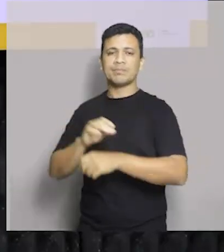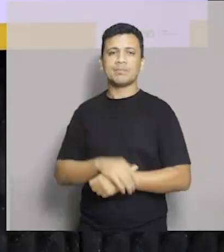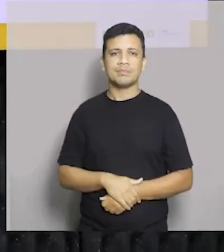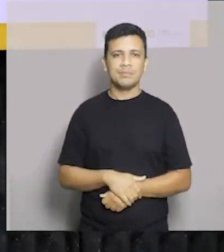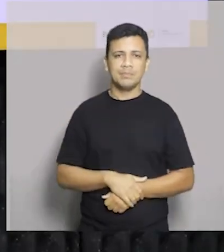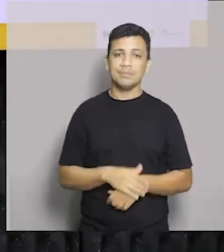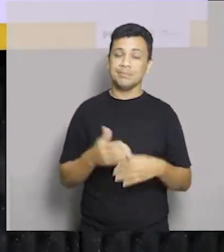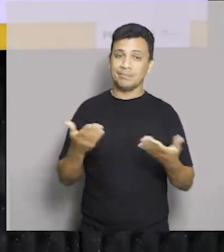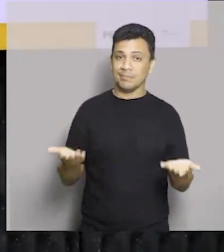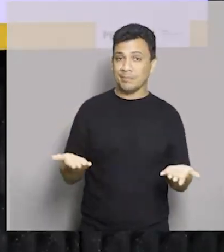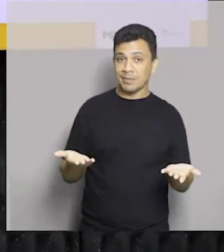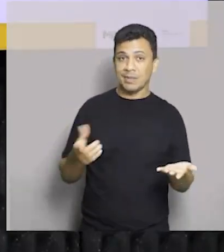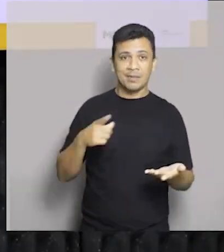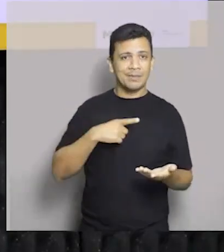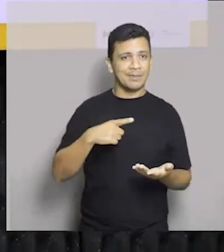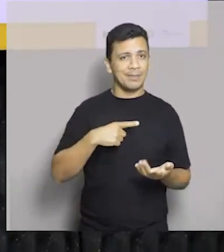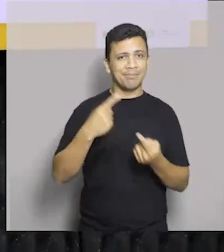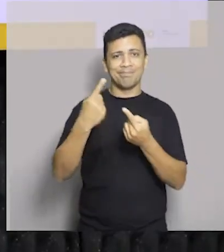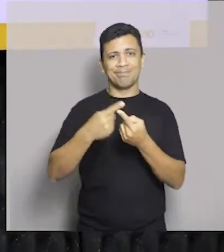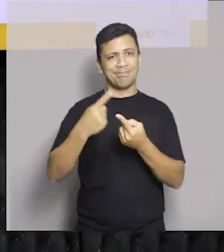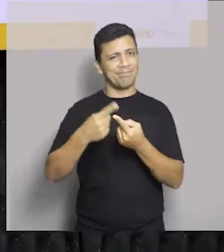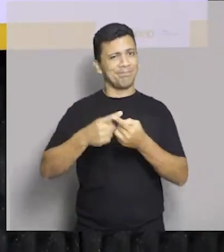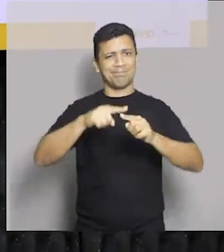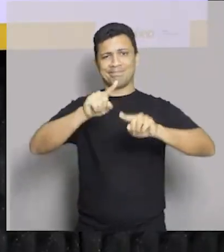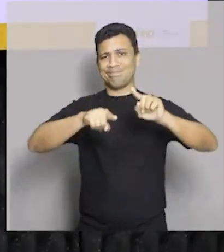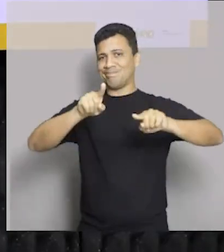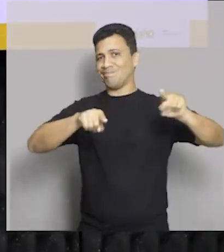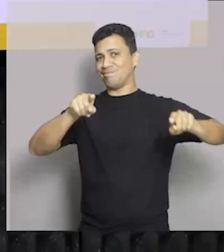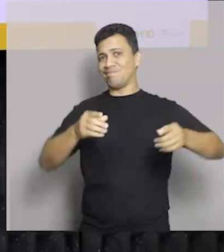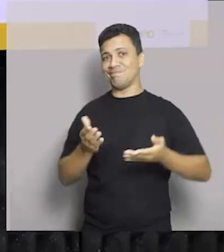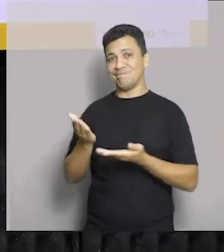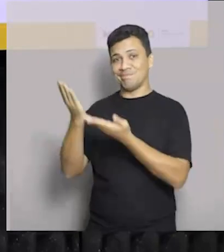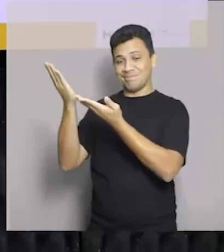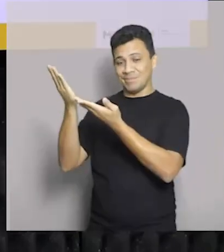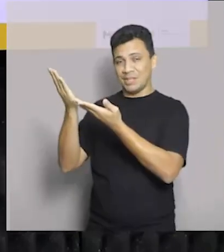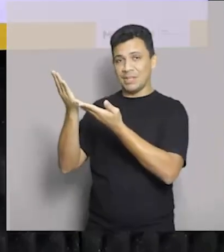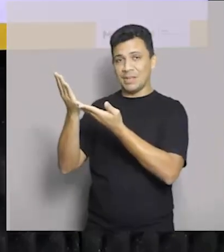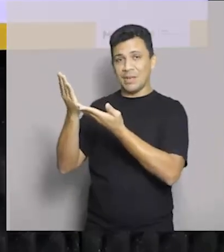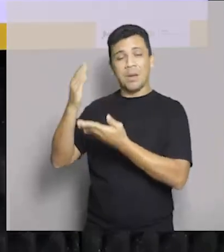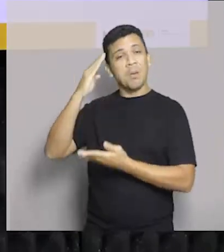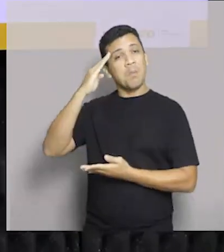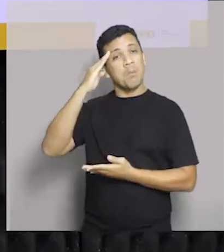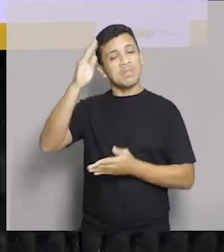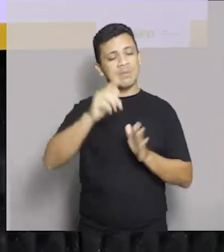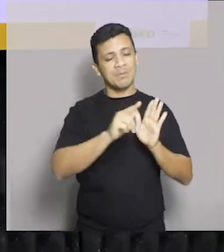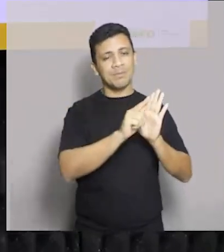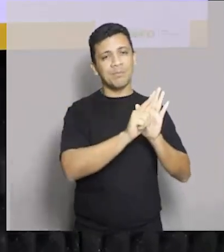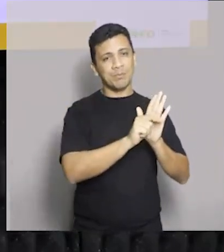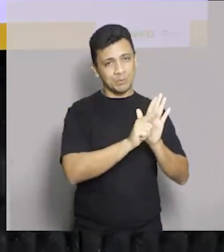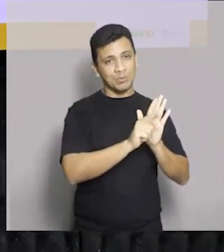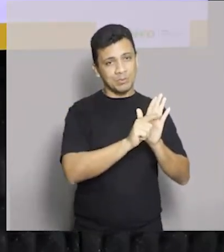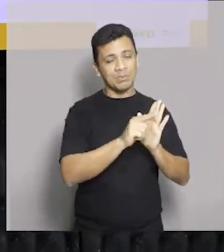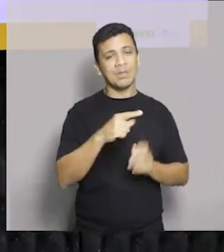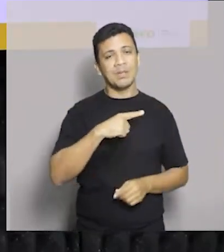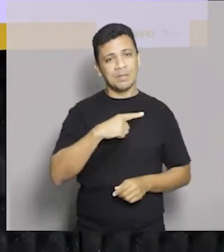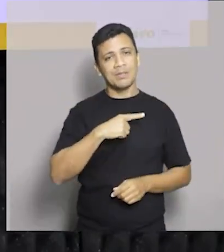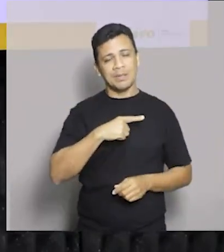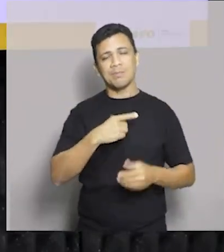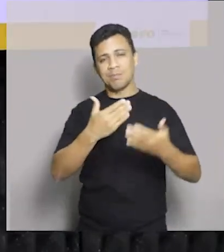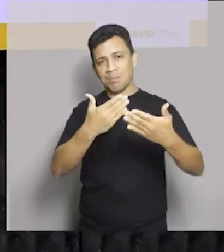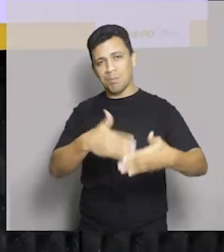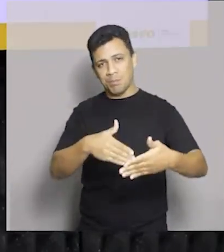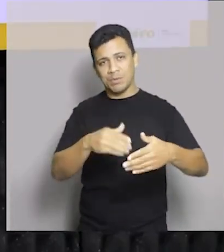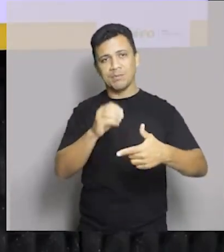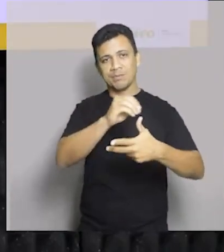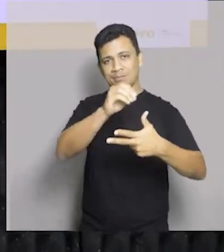eu estava falando, nós temos vários tipos de texto. E aqui eu cito os principais gêneros que já são cobrados no Enem.